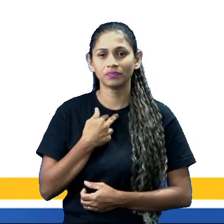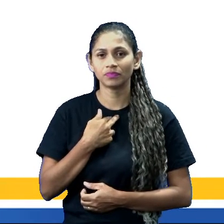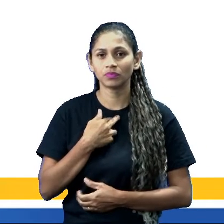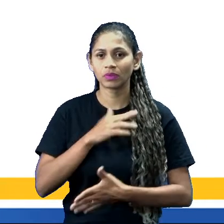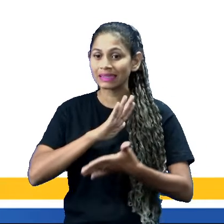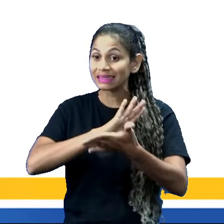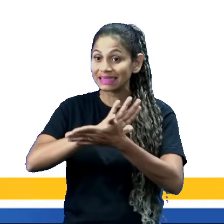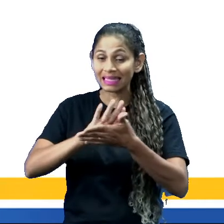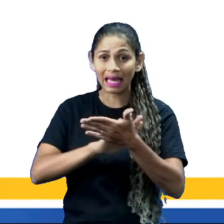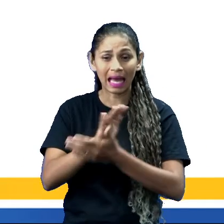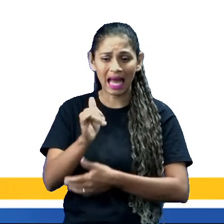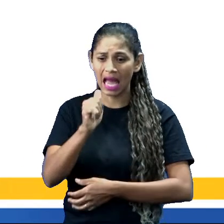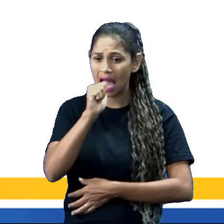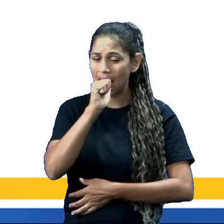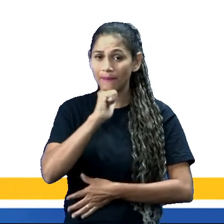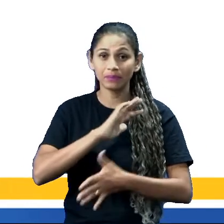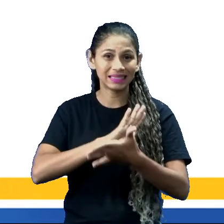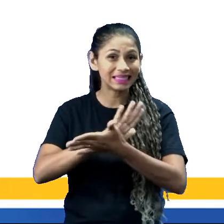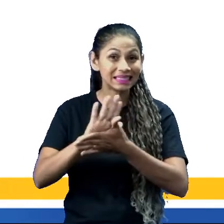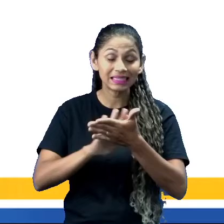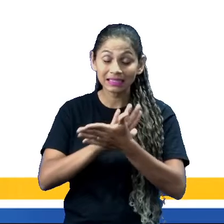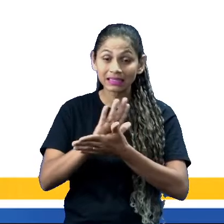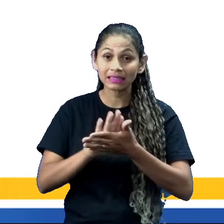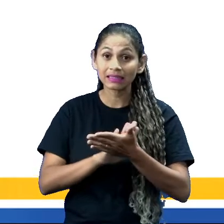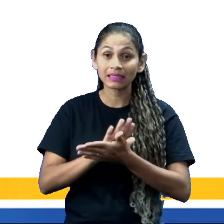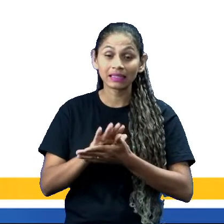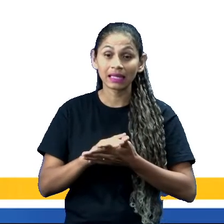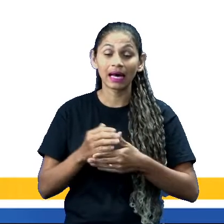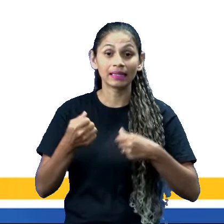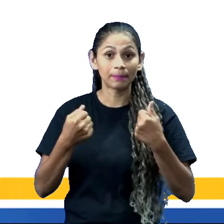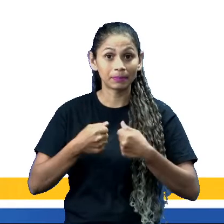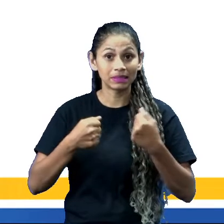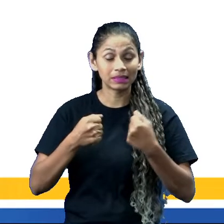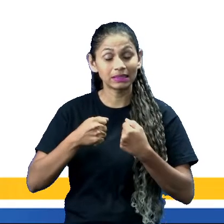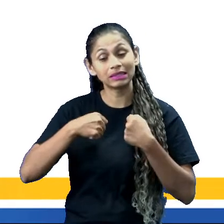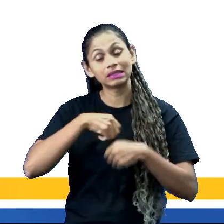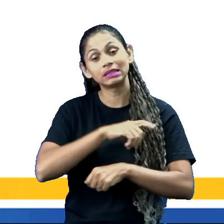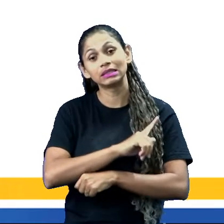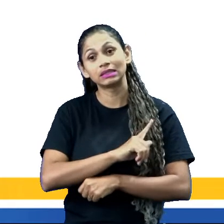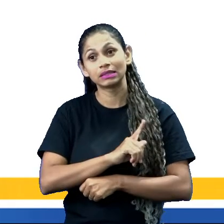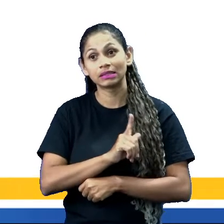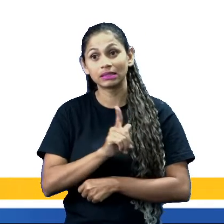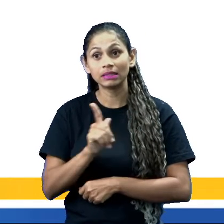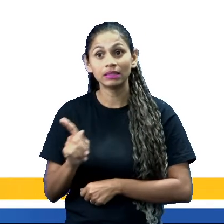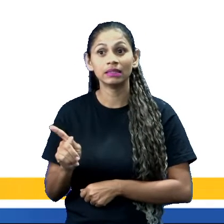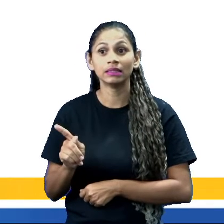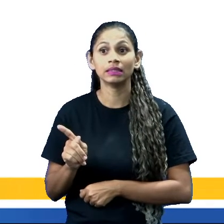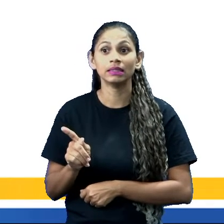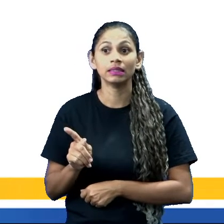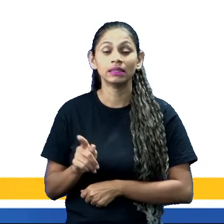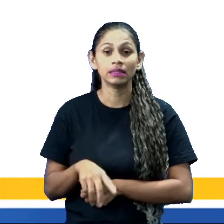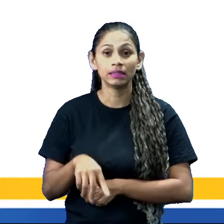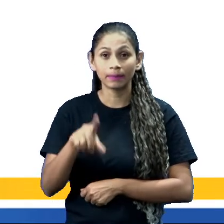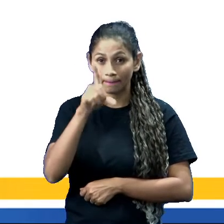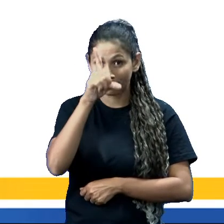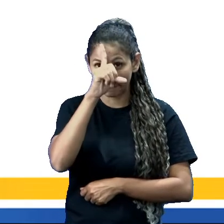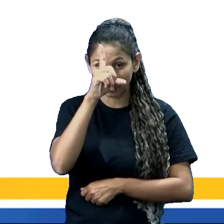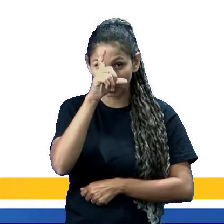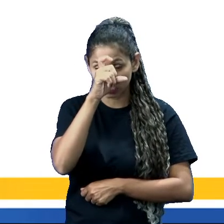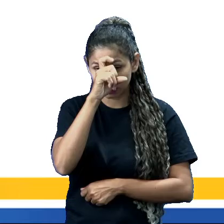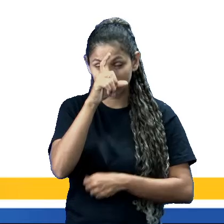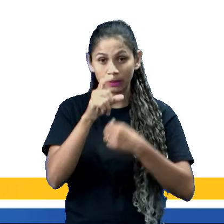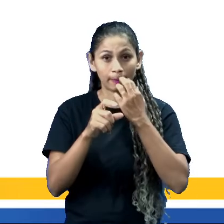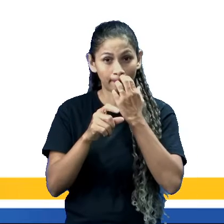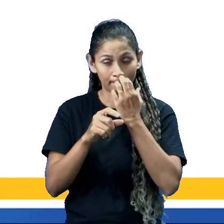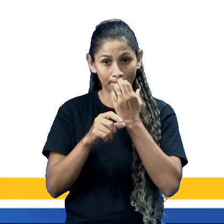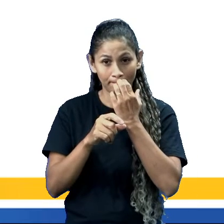uma pessoa que está inconsciente ou então no estado convulsivo. E o acidentado, né, se ele estiver consciente, né, a gente vai fazer